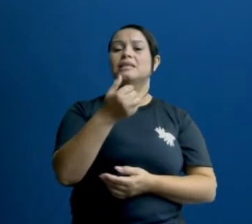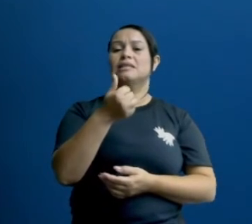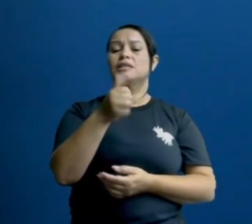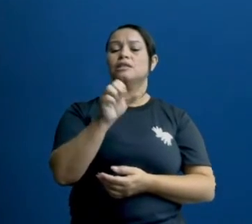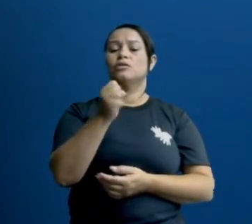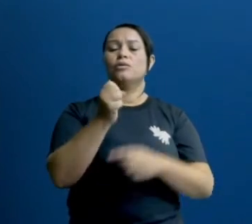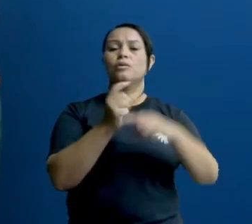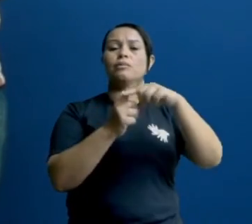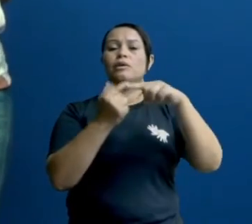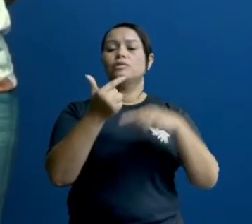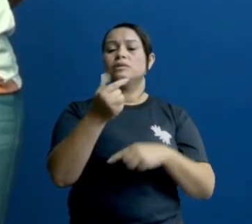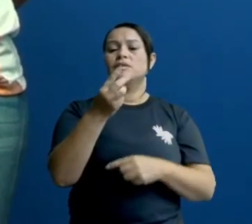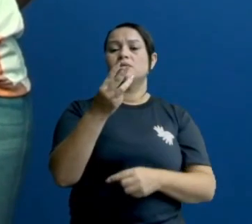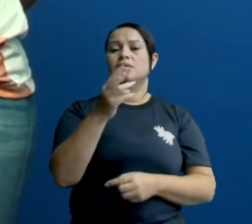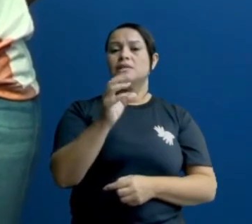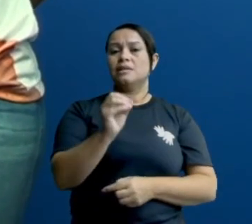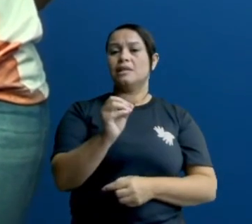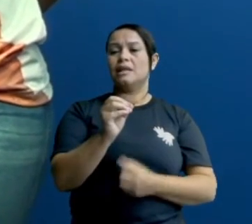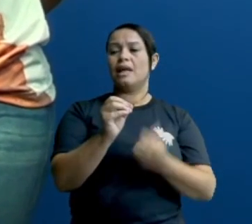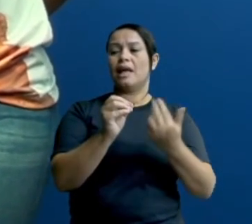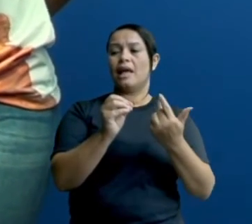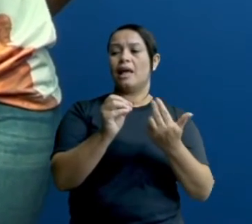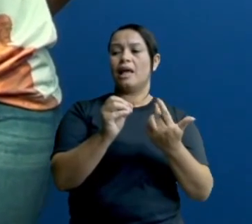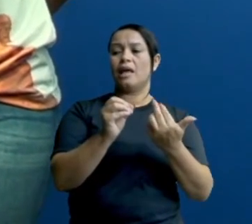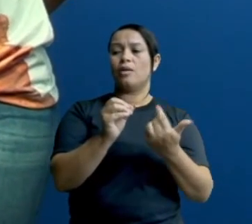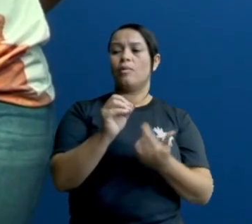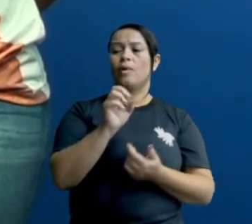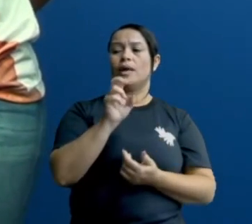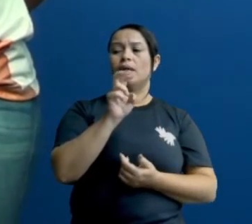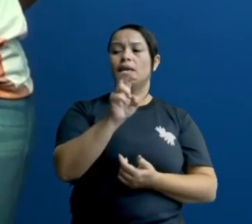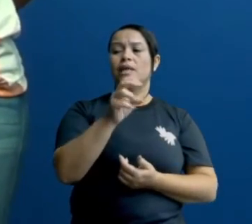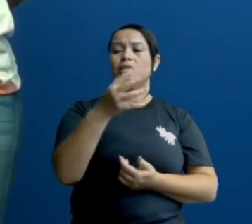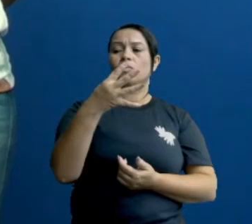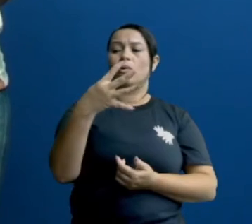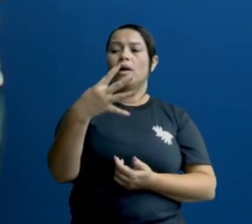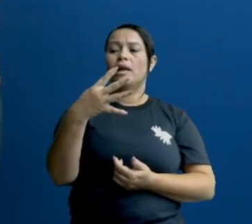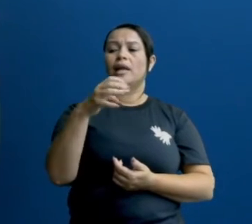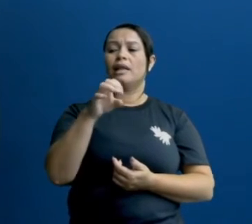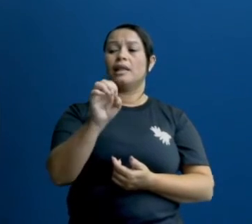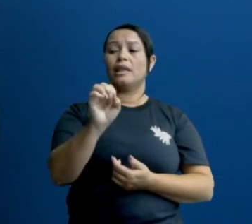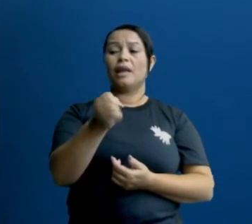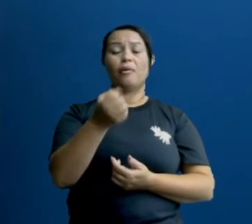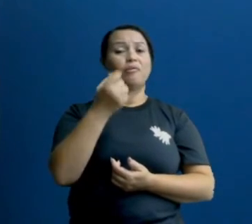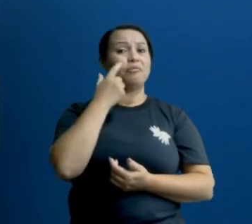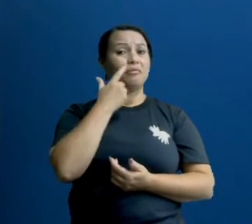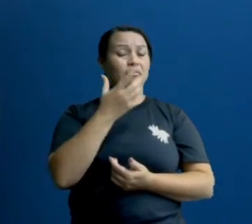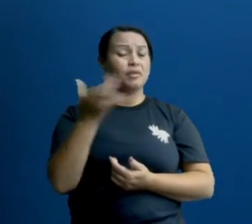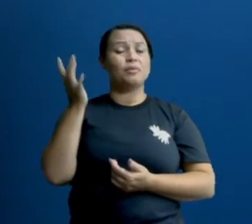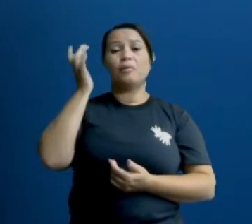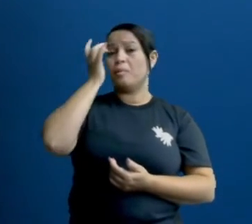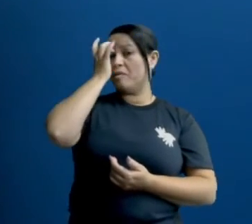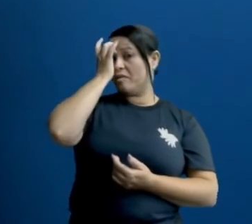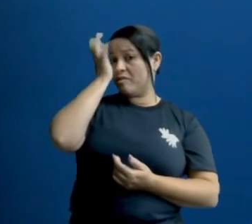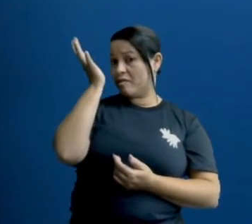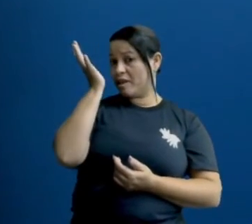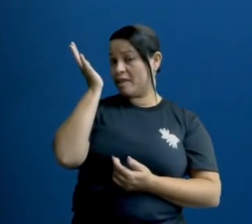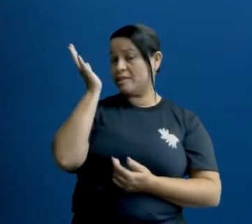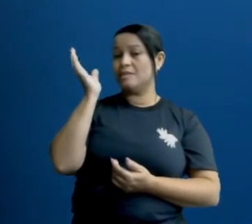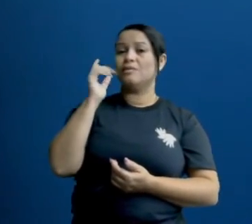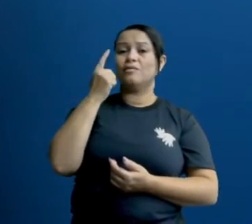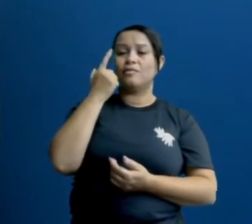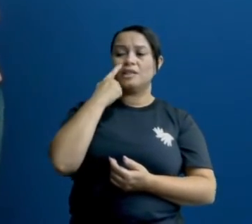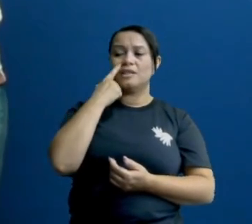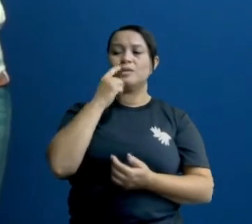318 mais 230 é igual a 548. Olha aí como foi fácil.